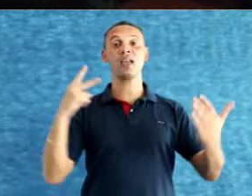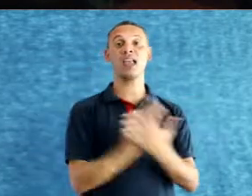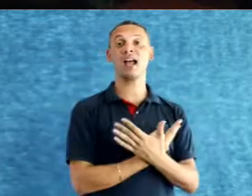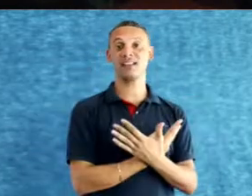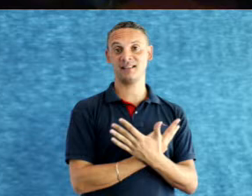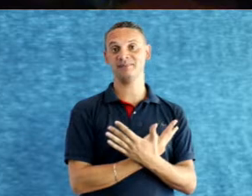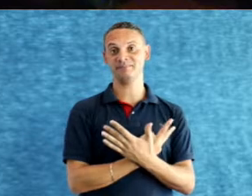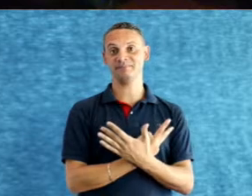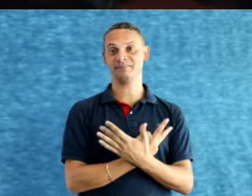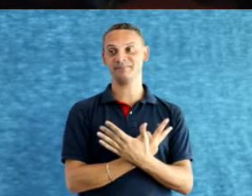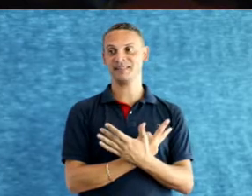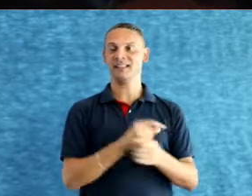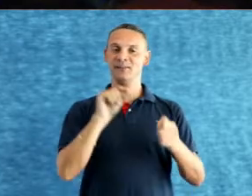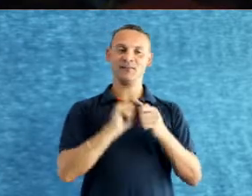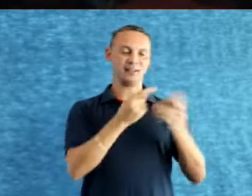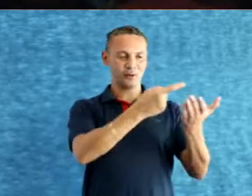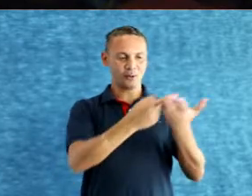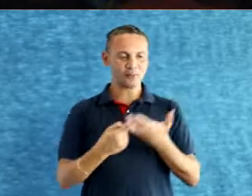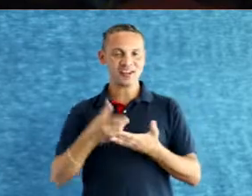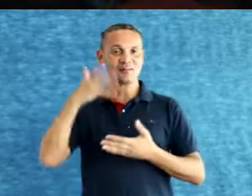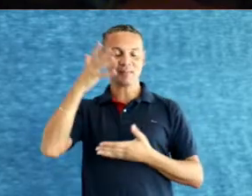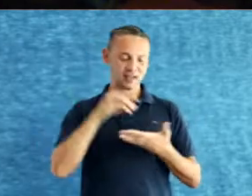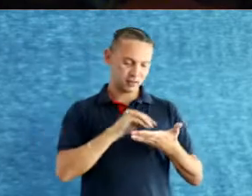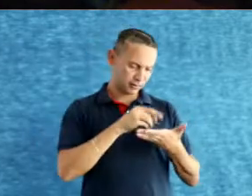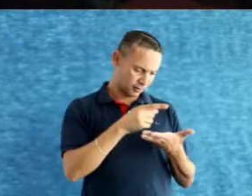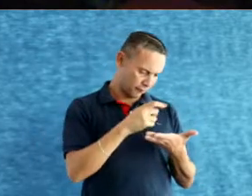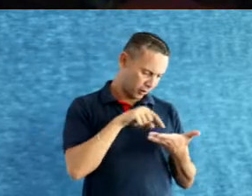Bonitinha, não tem nada contra. Eu conheço a obra dela também.